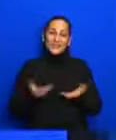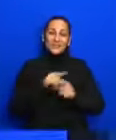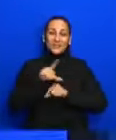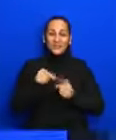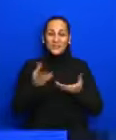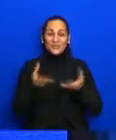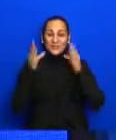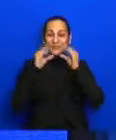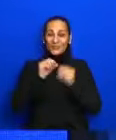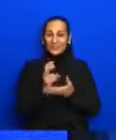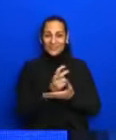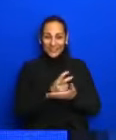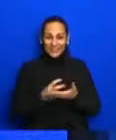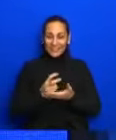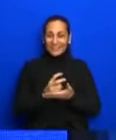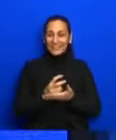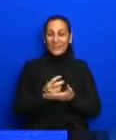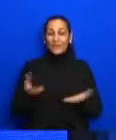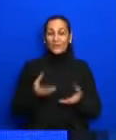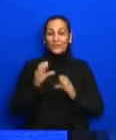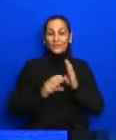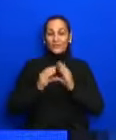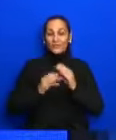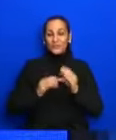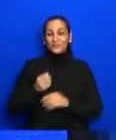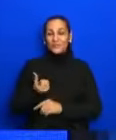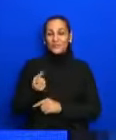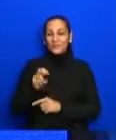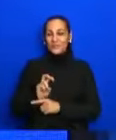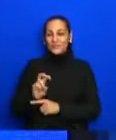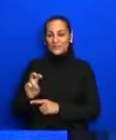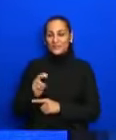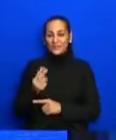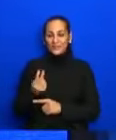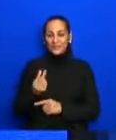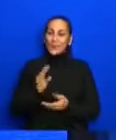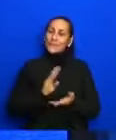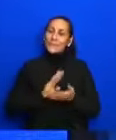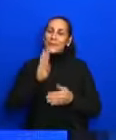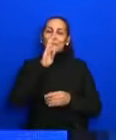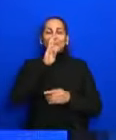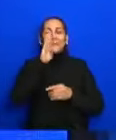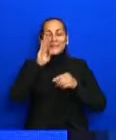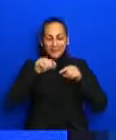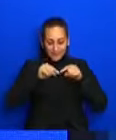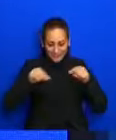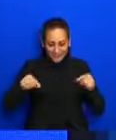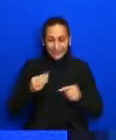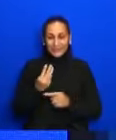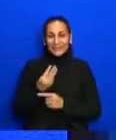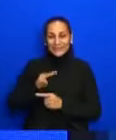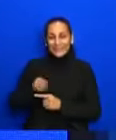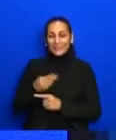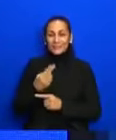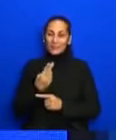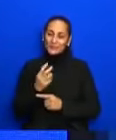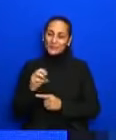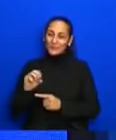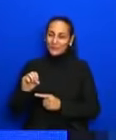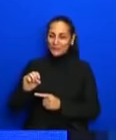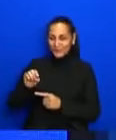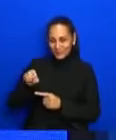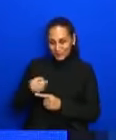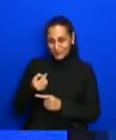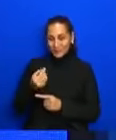o sorteio desta noite da Quina, hoje concurso 6.552, com prêmio principal de